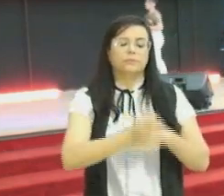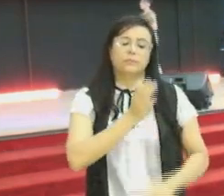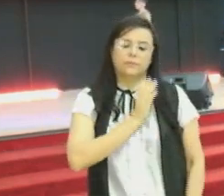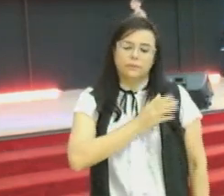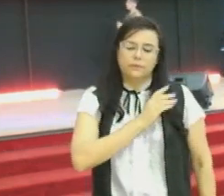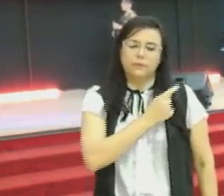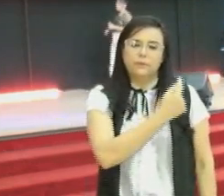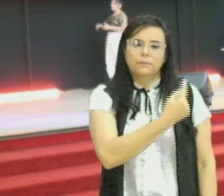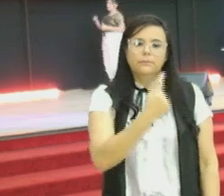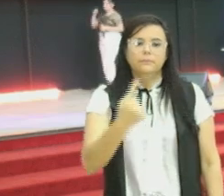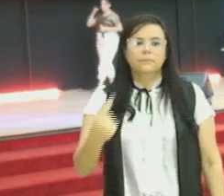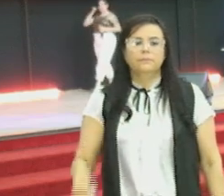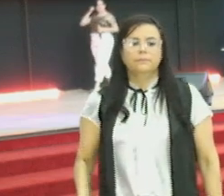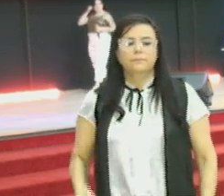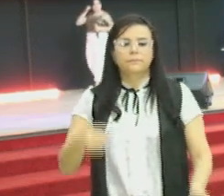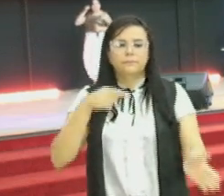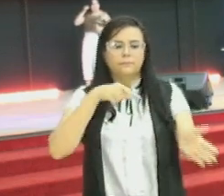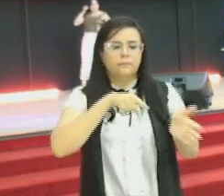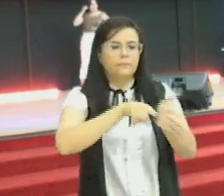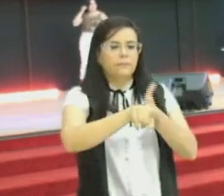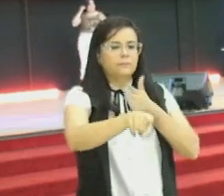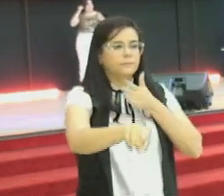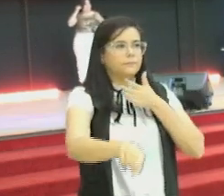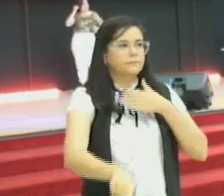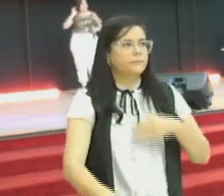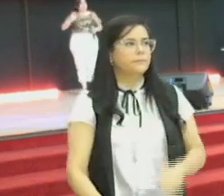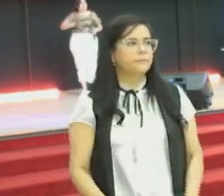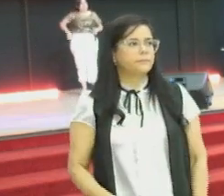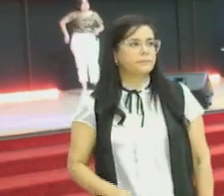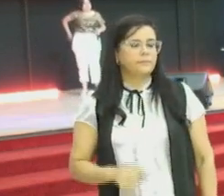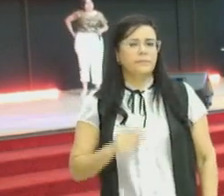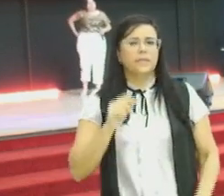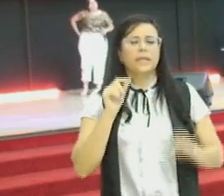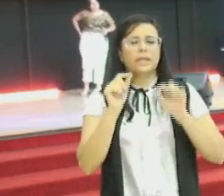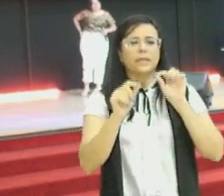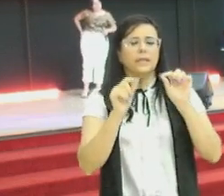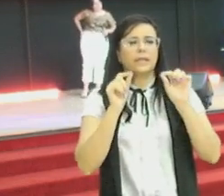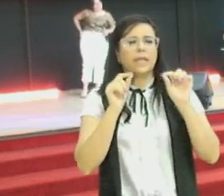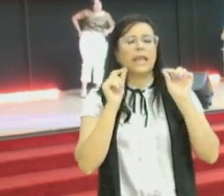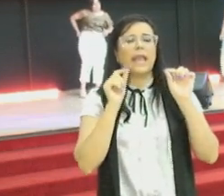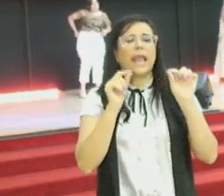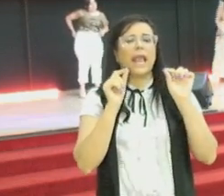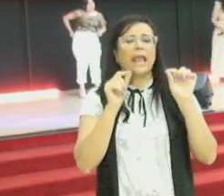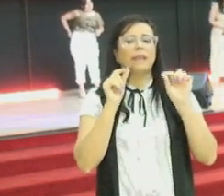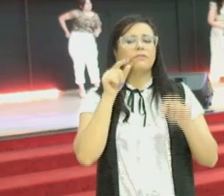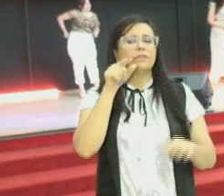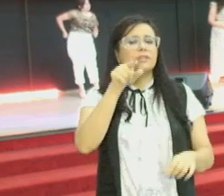é: quem você precisa perdoar?